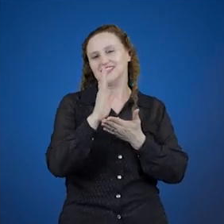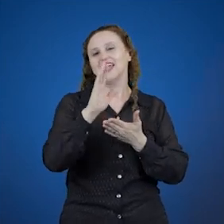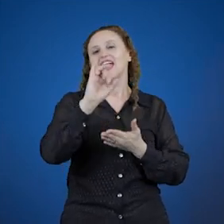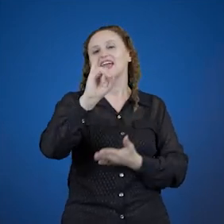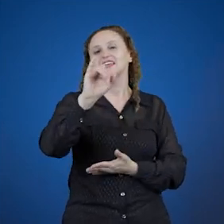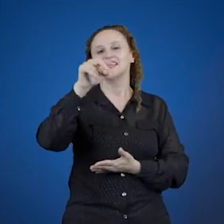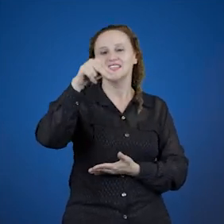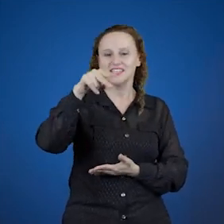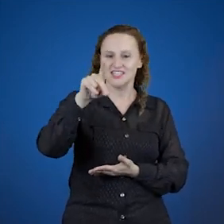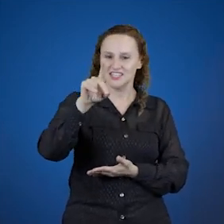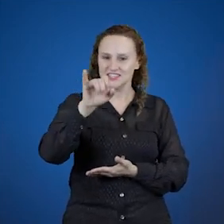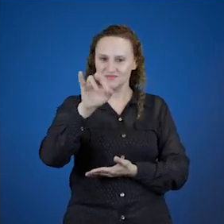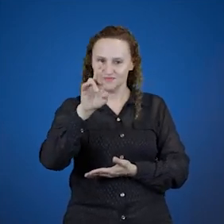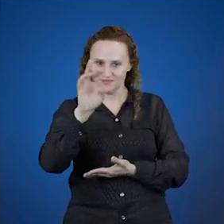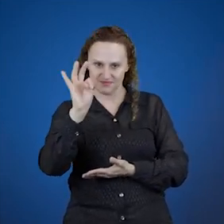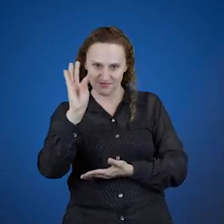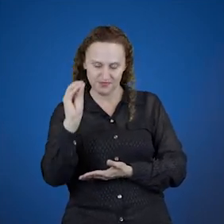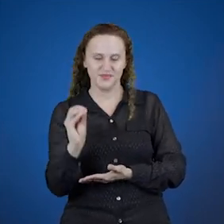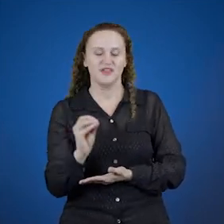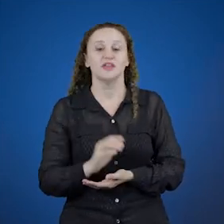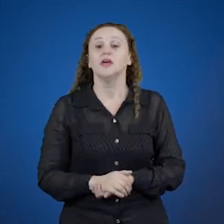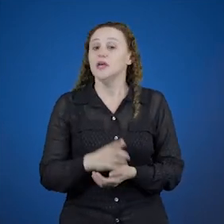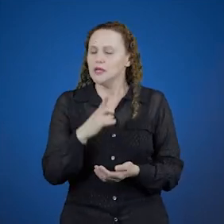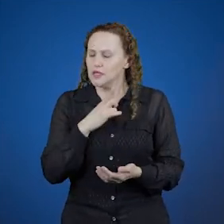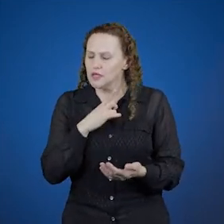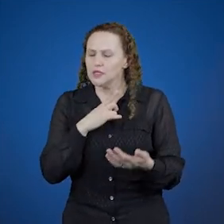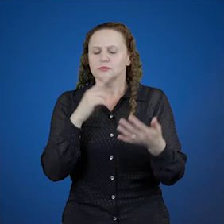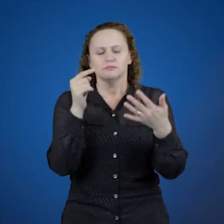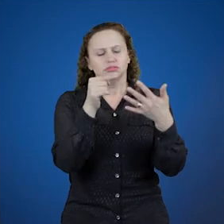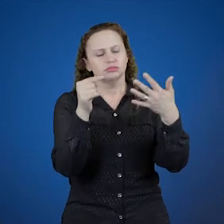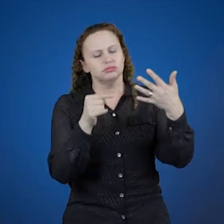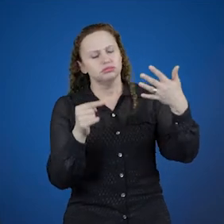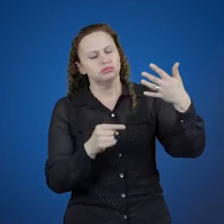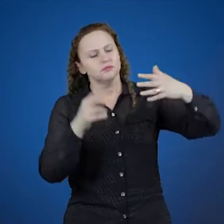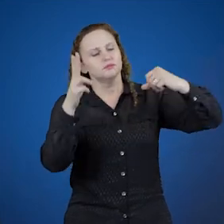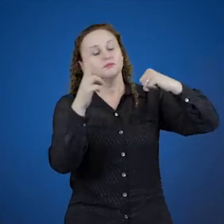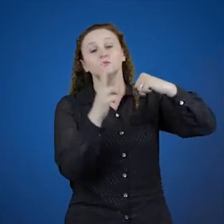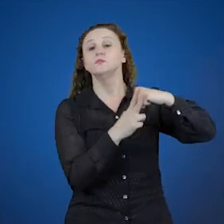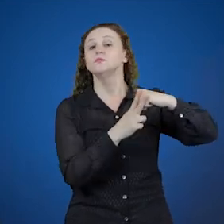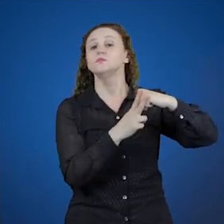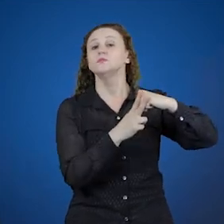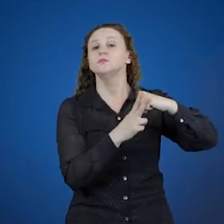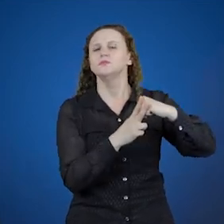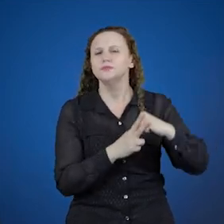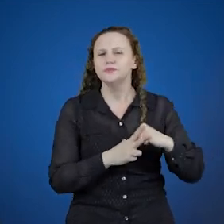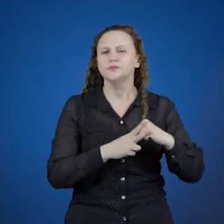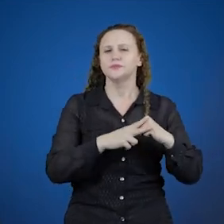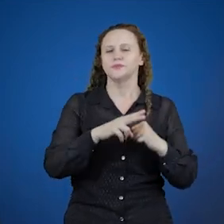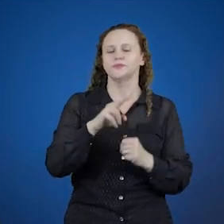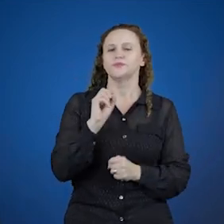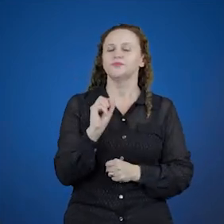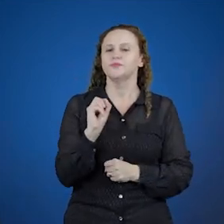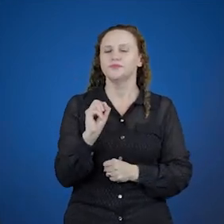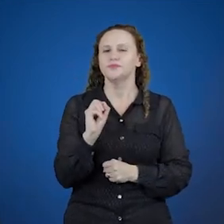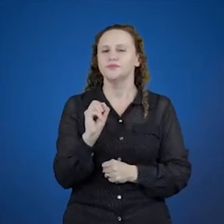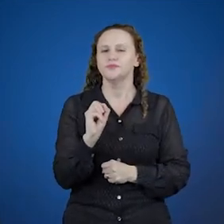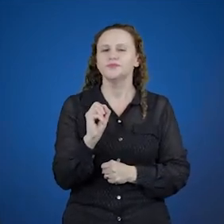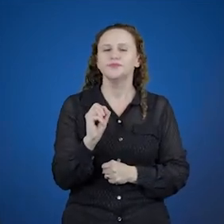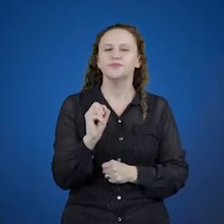indireta Ainda temos os verbos chamados de verbos bitransitivos